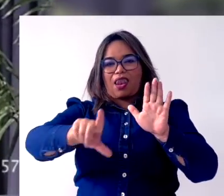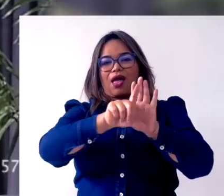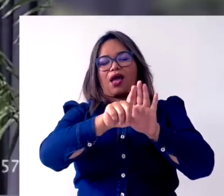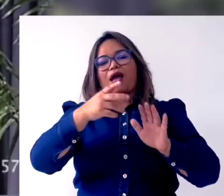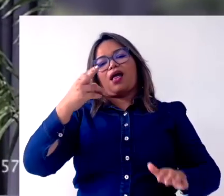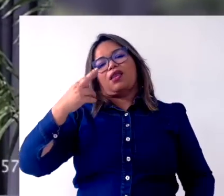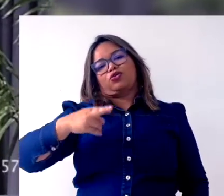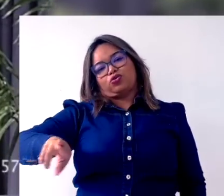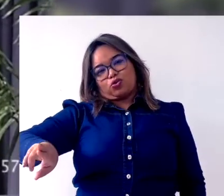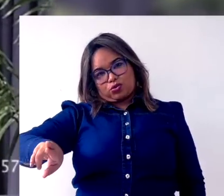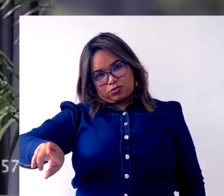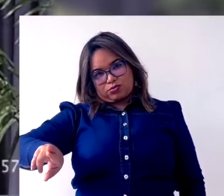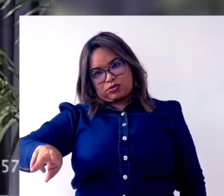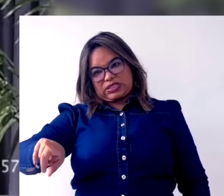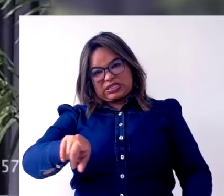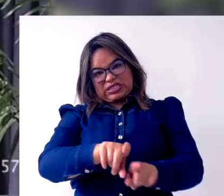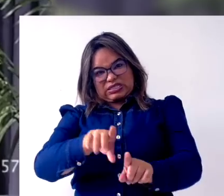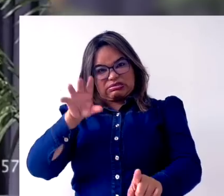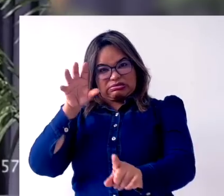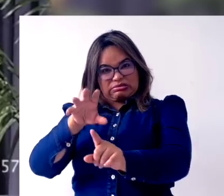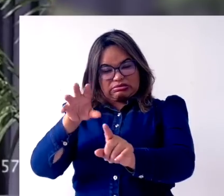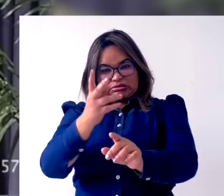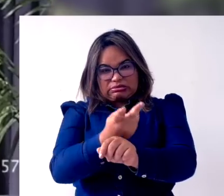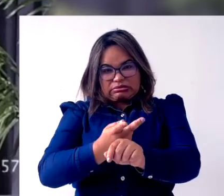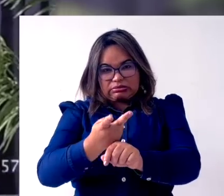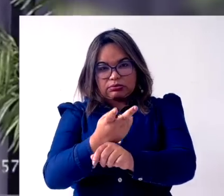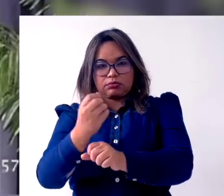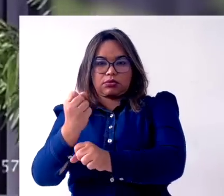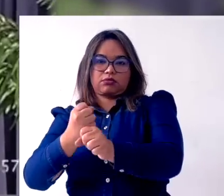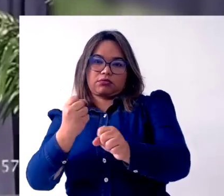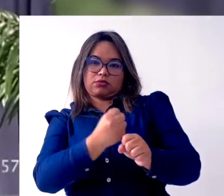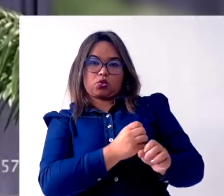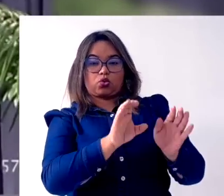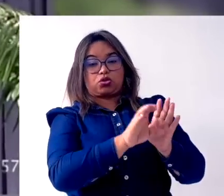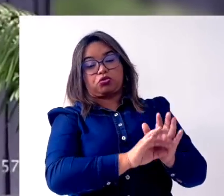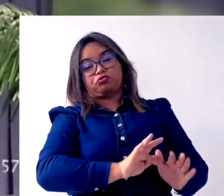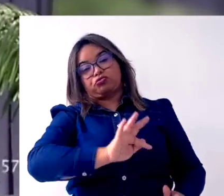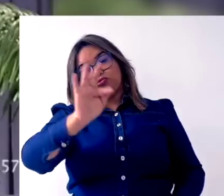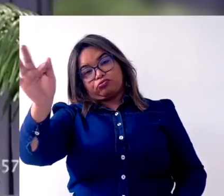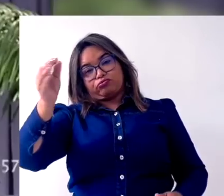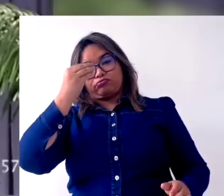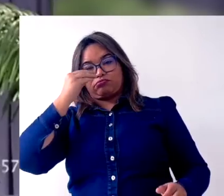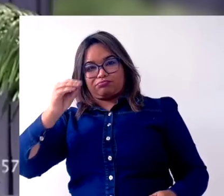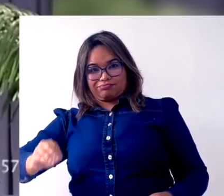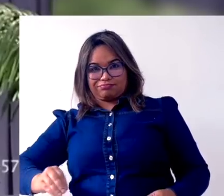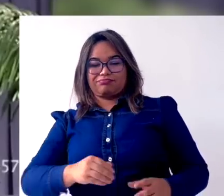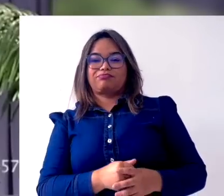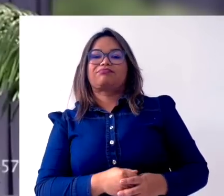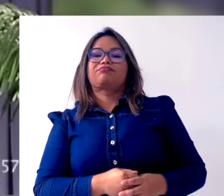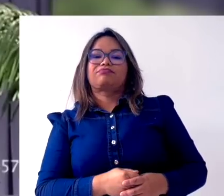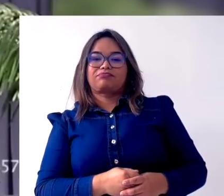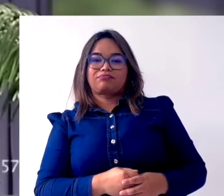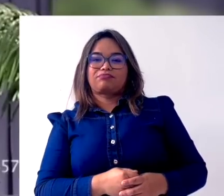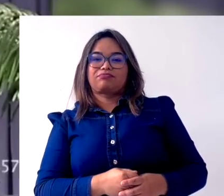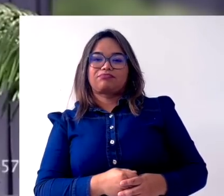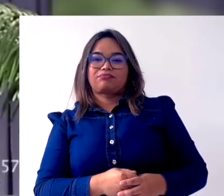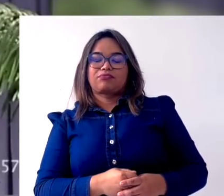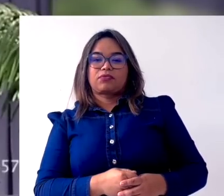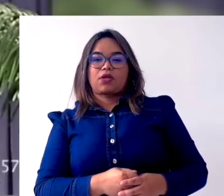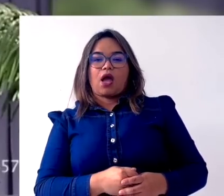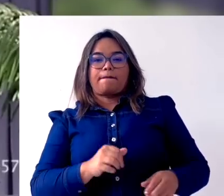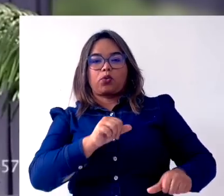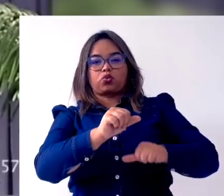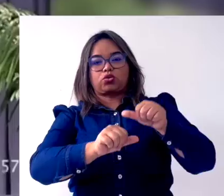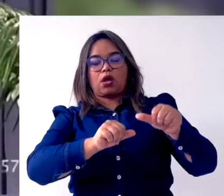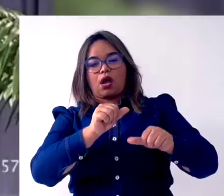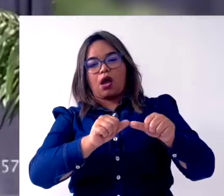religiosa e até perseguição. A Constituição deverá ser abandonada. Nós nos movemos de uma república para uma democracia. Os